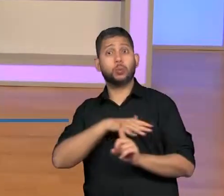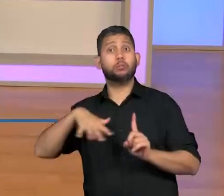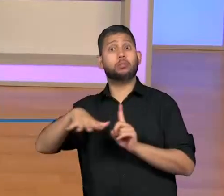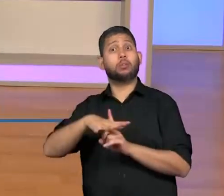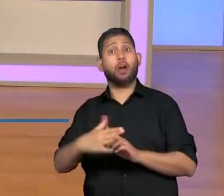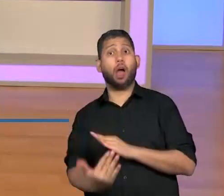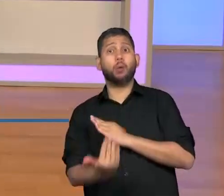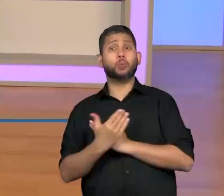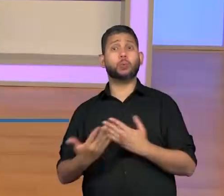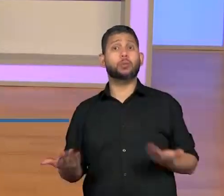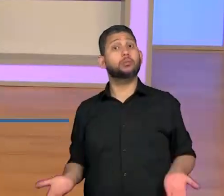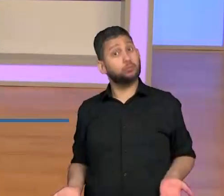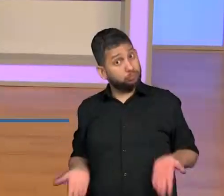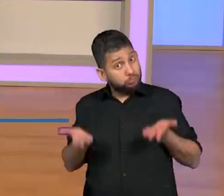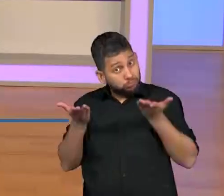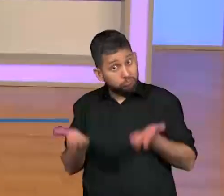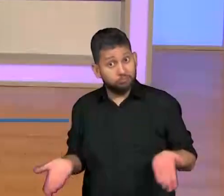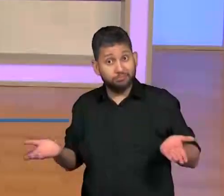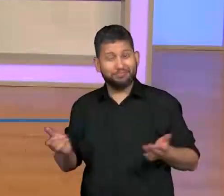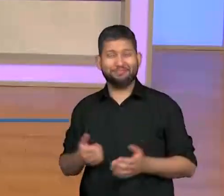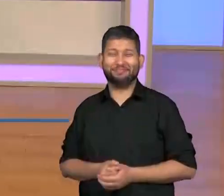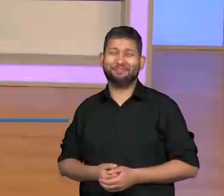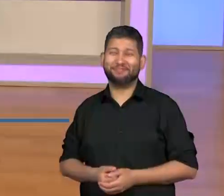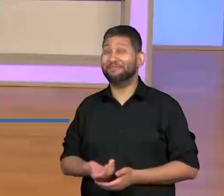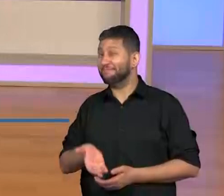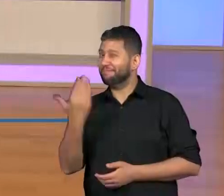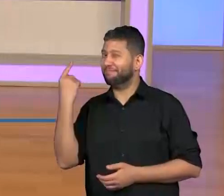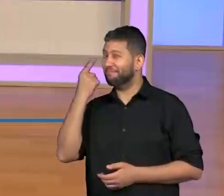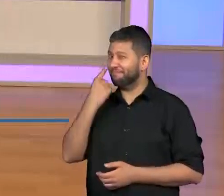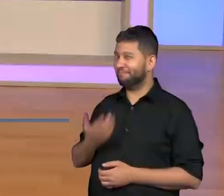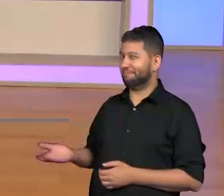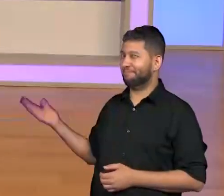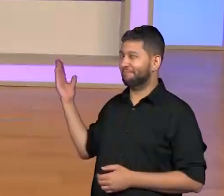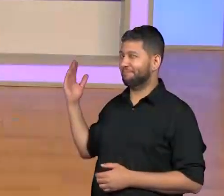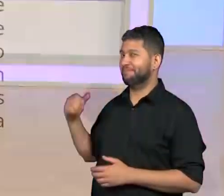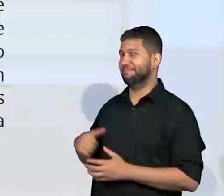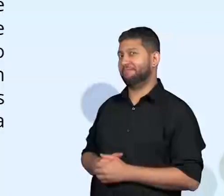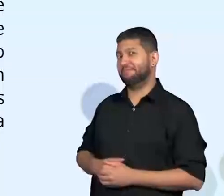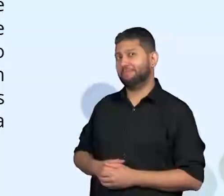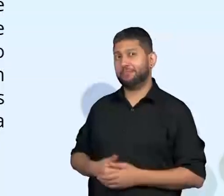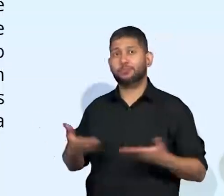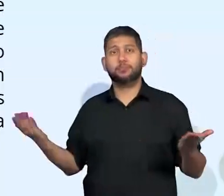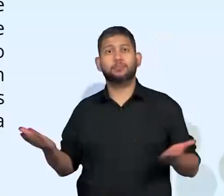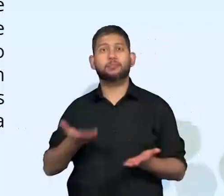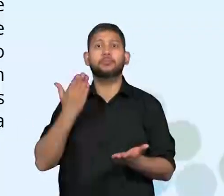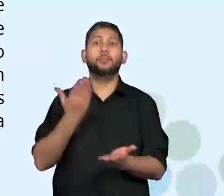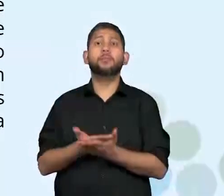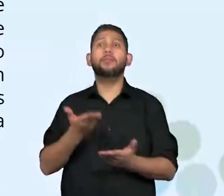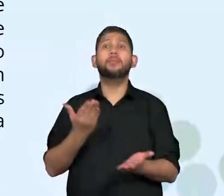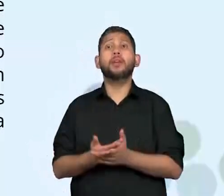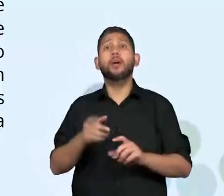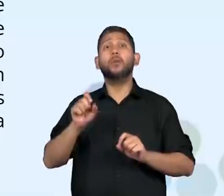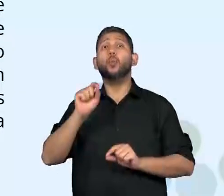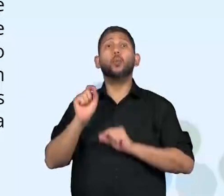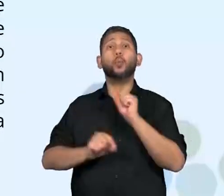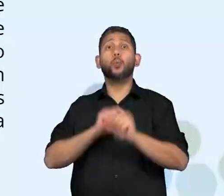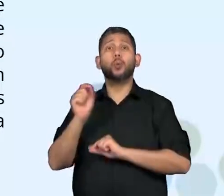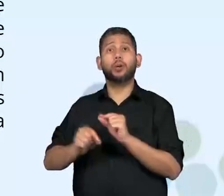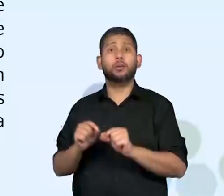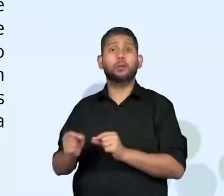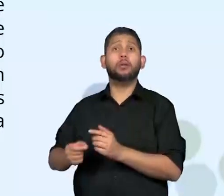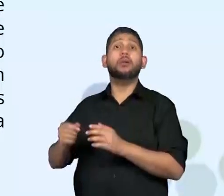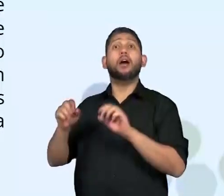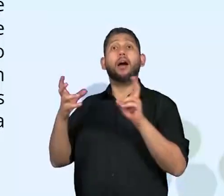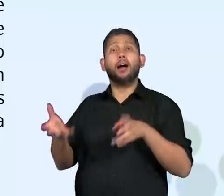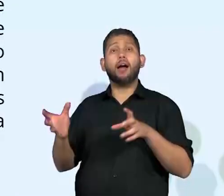muitos mais assuntos. Então, vamos aos detalhes. Nesta aula, daremos